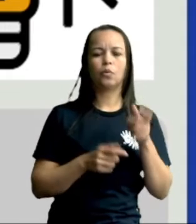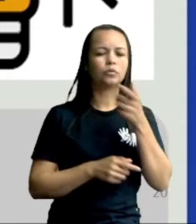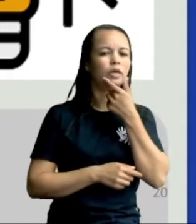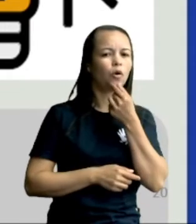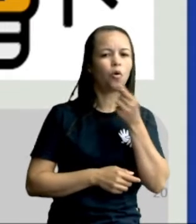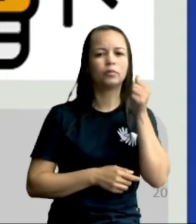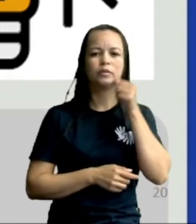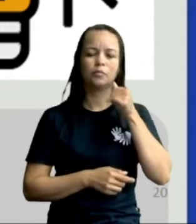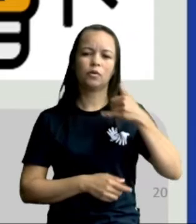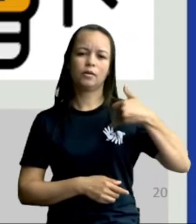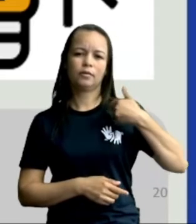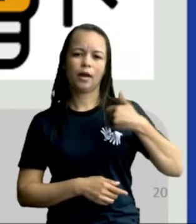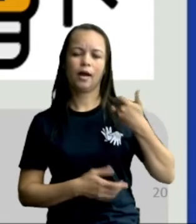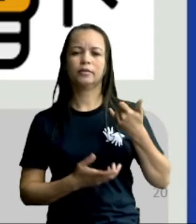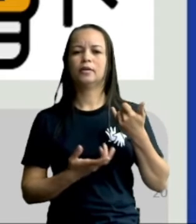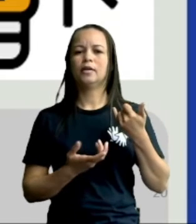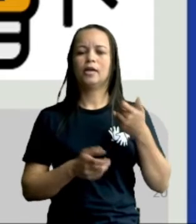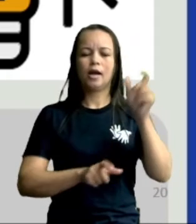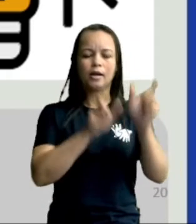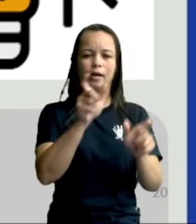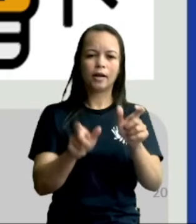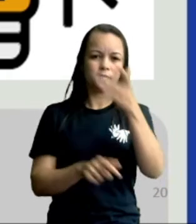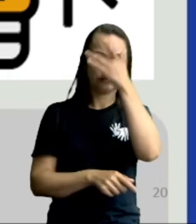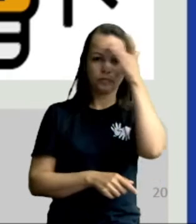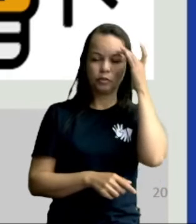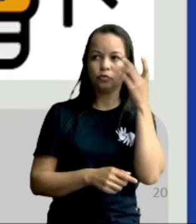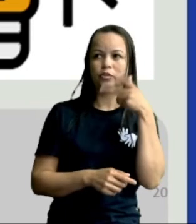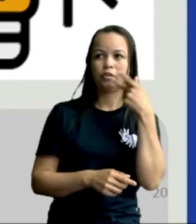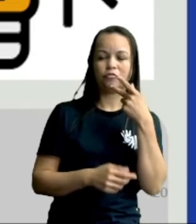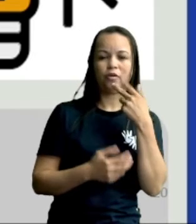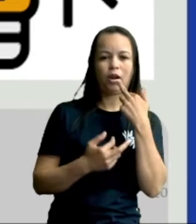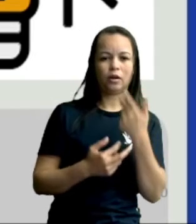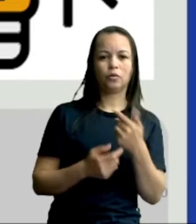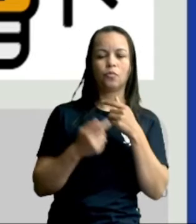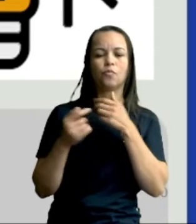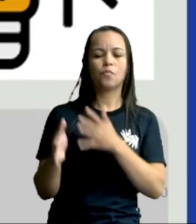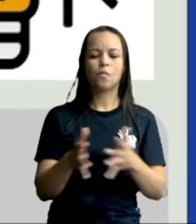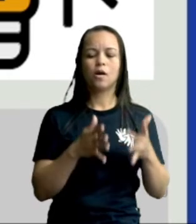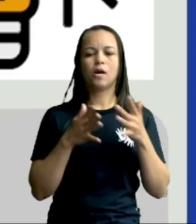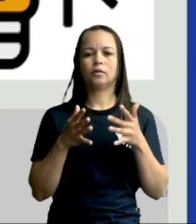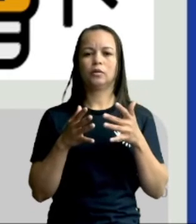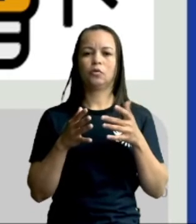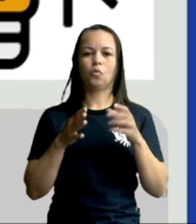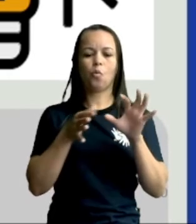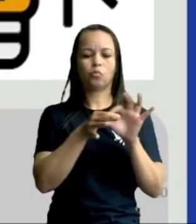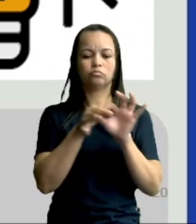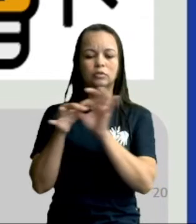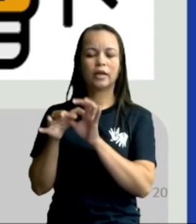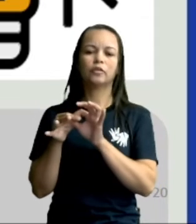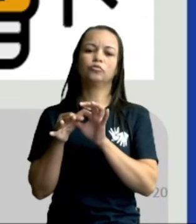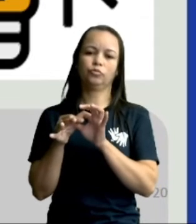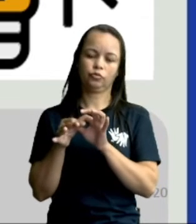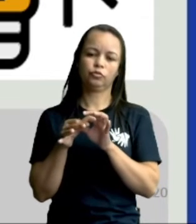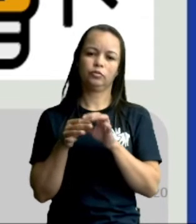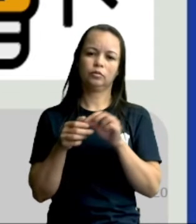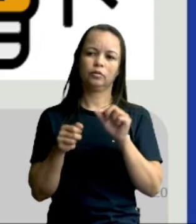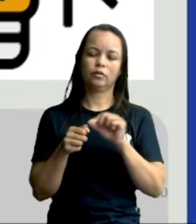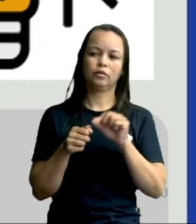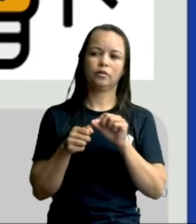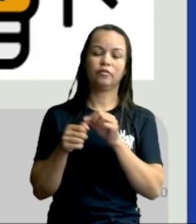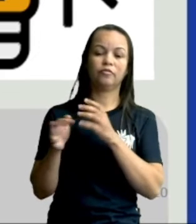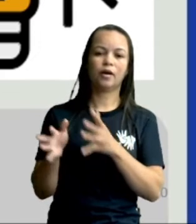classe social de quem fala a língua e o nível de formalidade do contexto são fatores que fazem